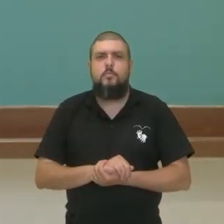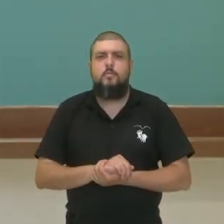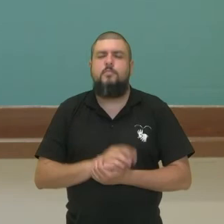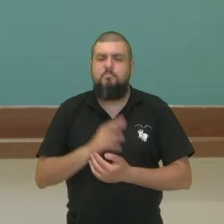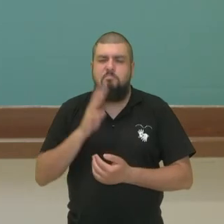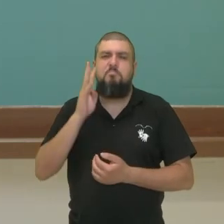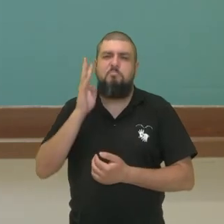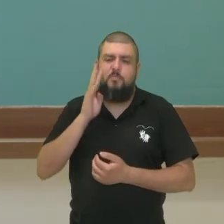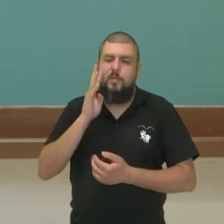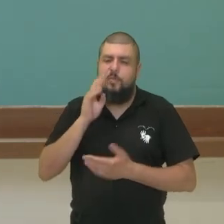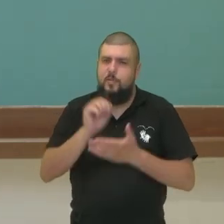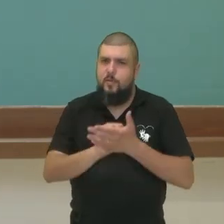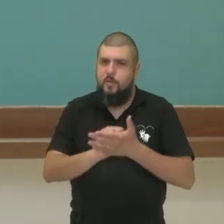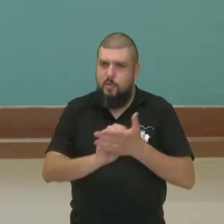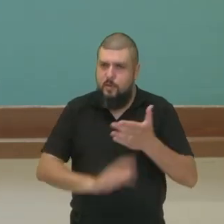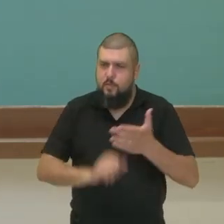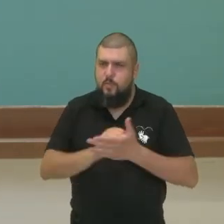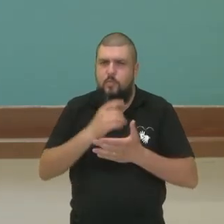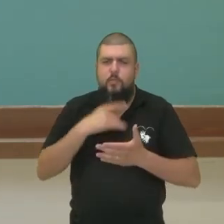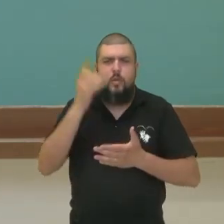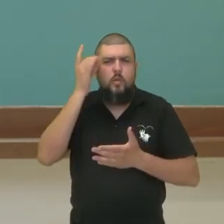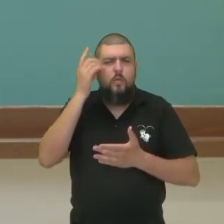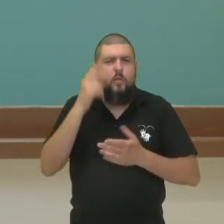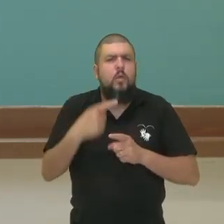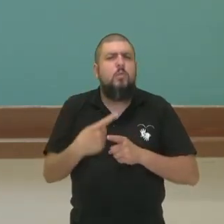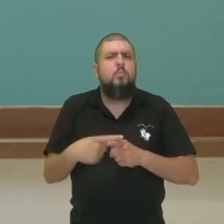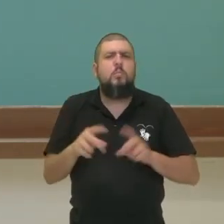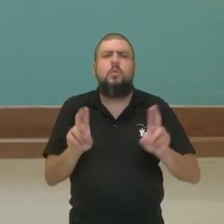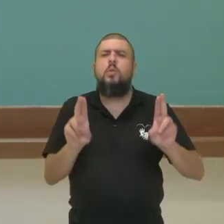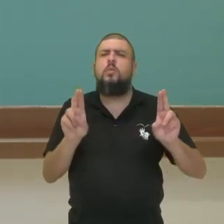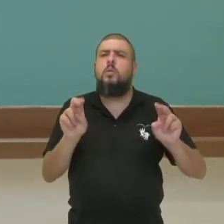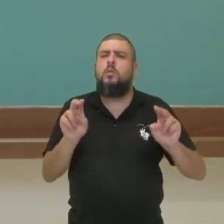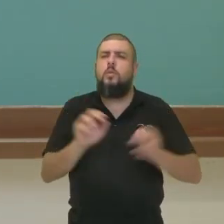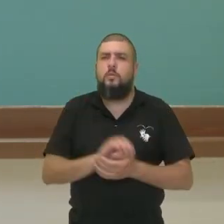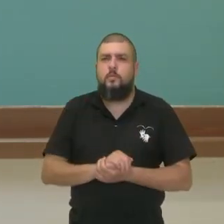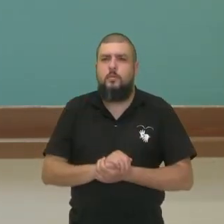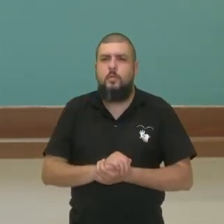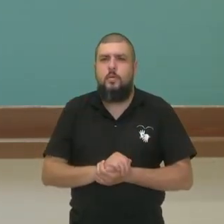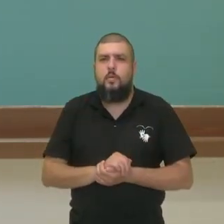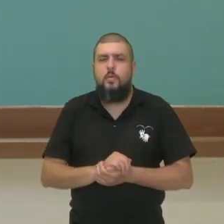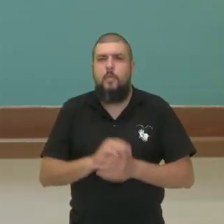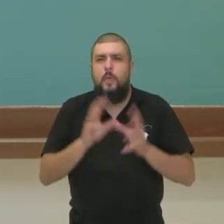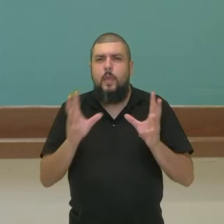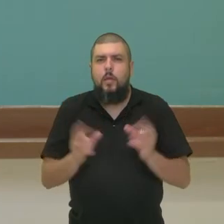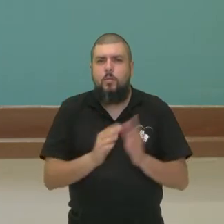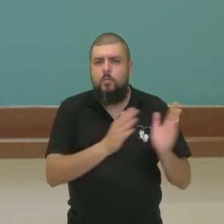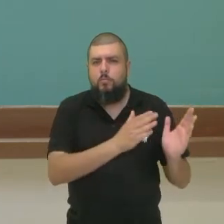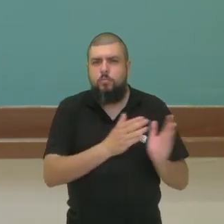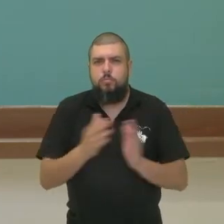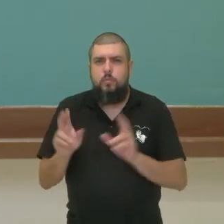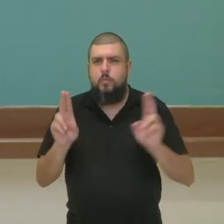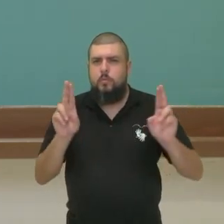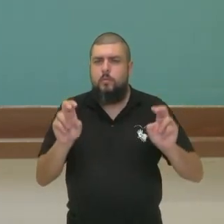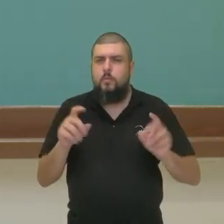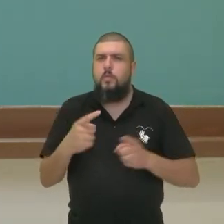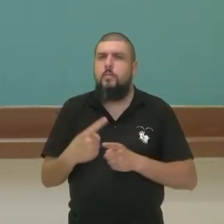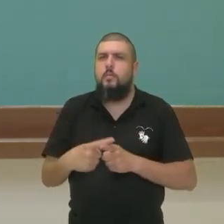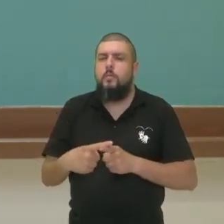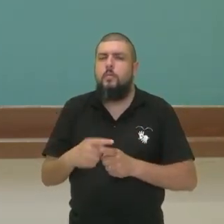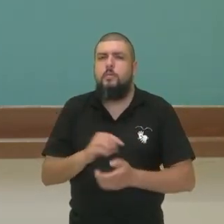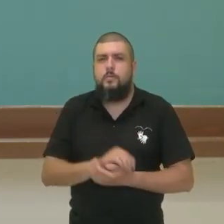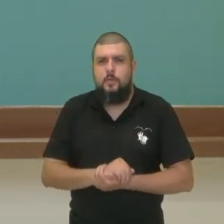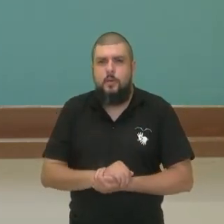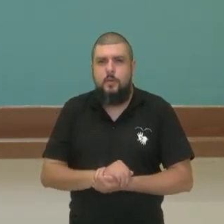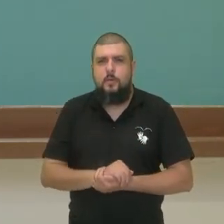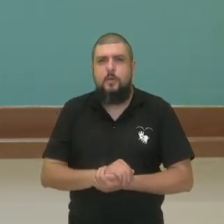tranquilo esse exercício, né? É só para justificar o porquê está entre aspas. Lá no meio da resenha, no texto, aparecem essas aspas. Por que